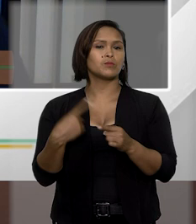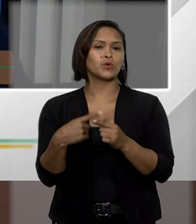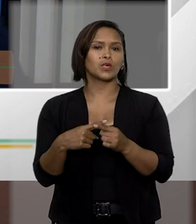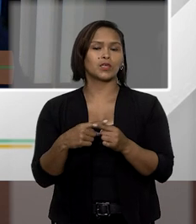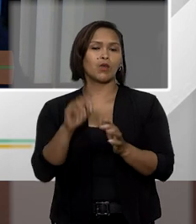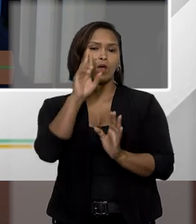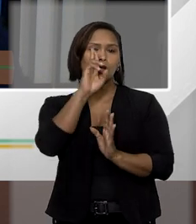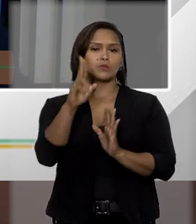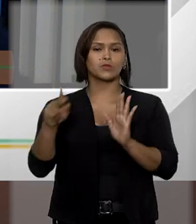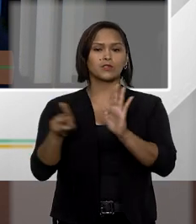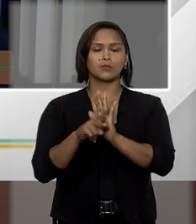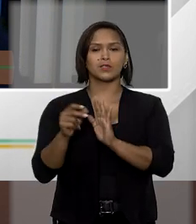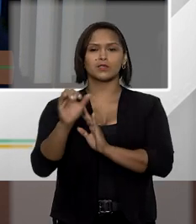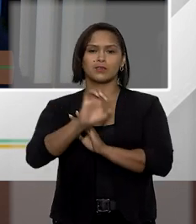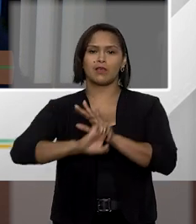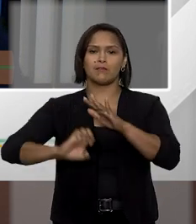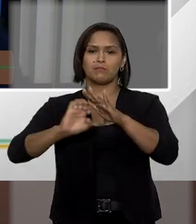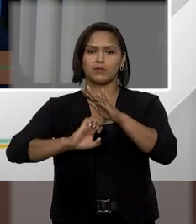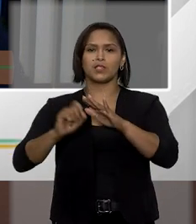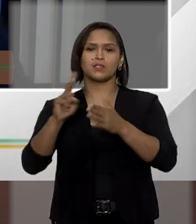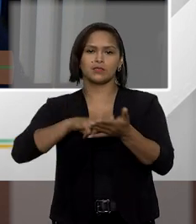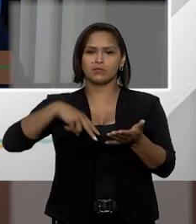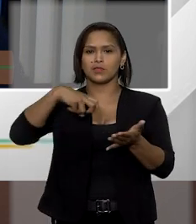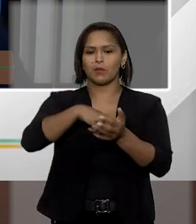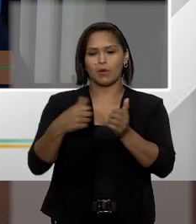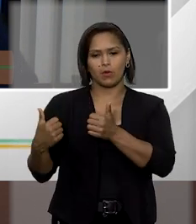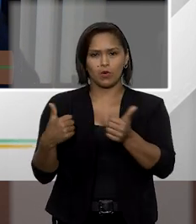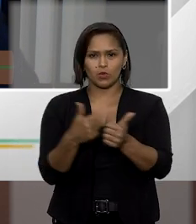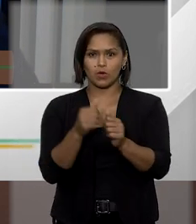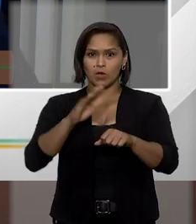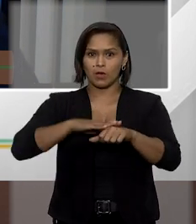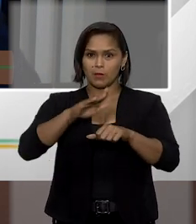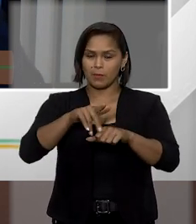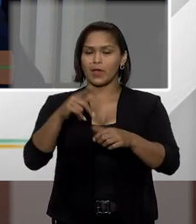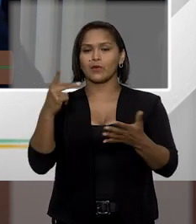não responsabilizar a empresa criminalmente por esta conduta, quando